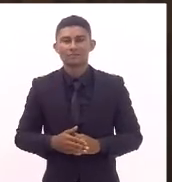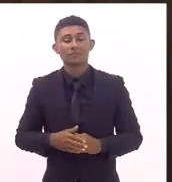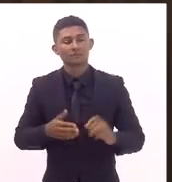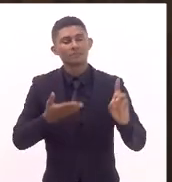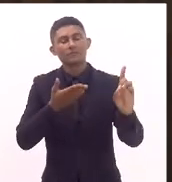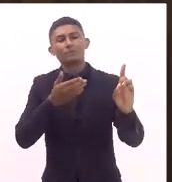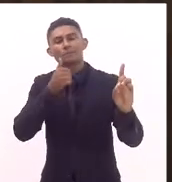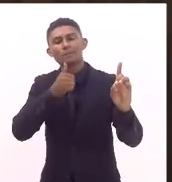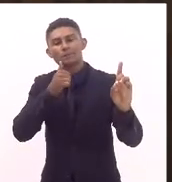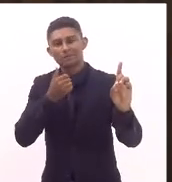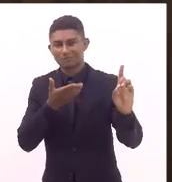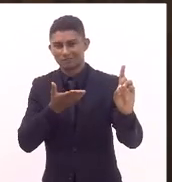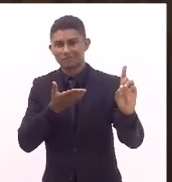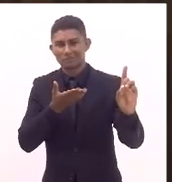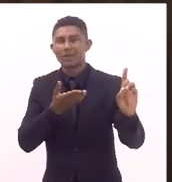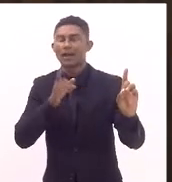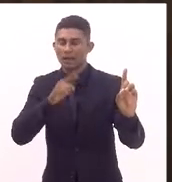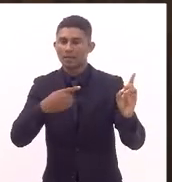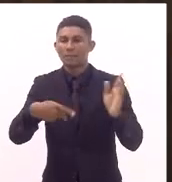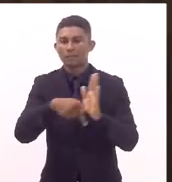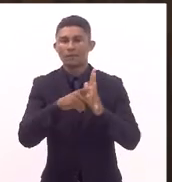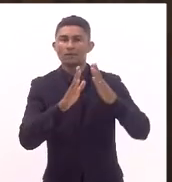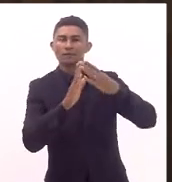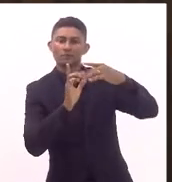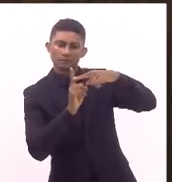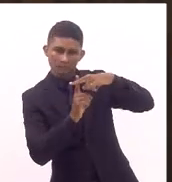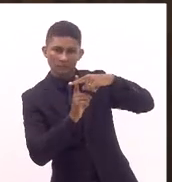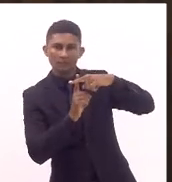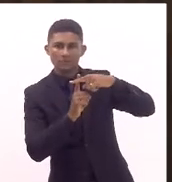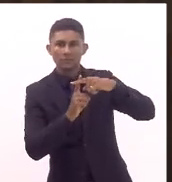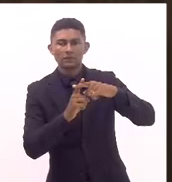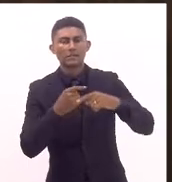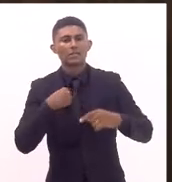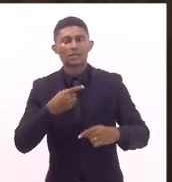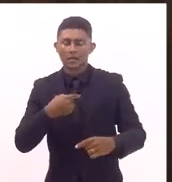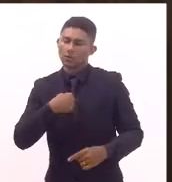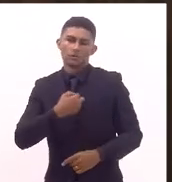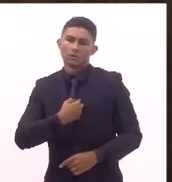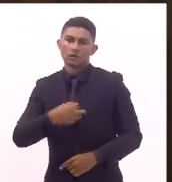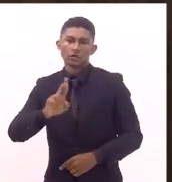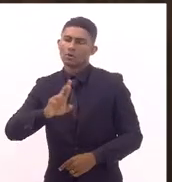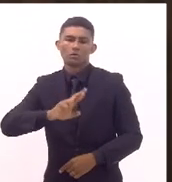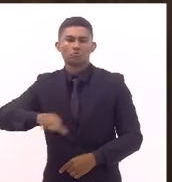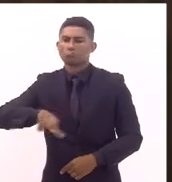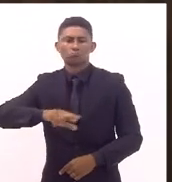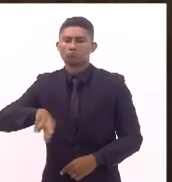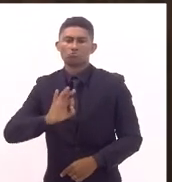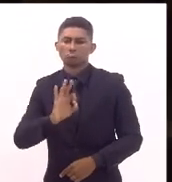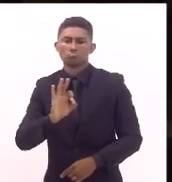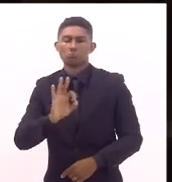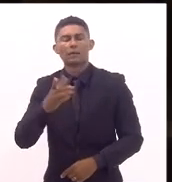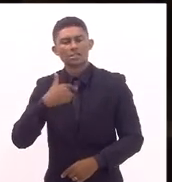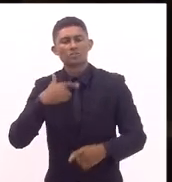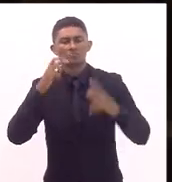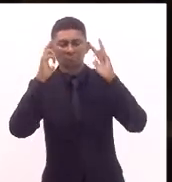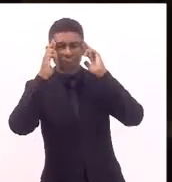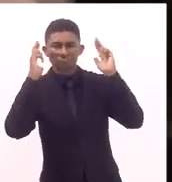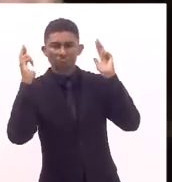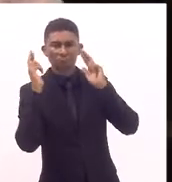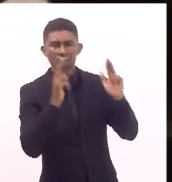mulher absolutamente evangélica desde que eu conheci eu não sou religiosa mas com o maior respeito